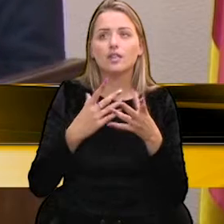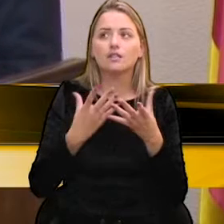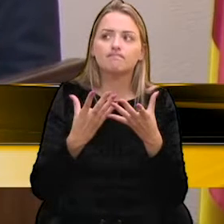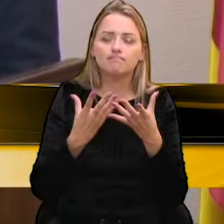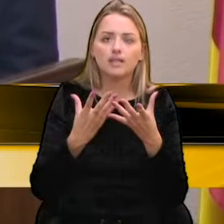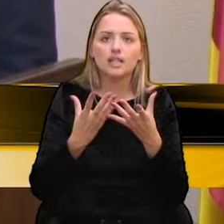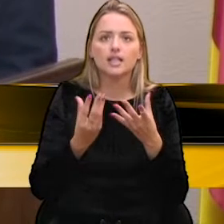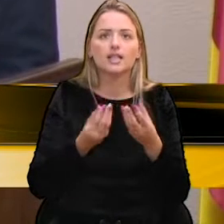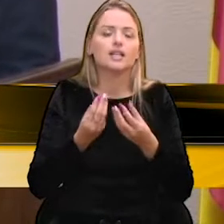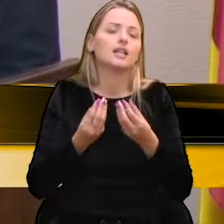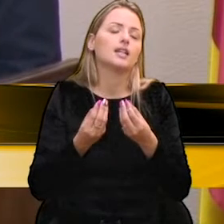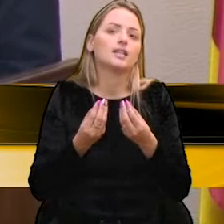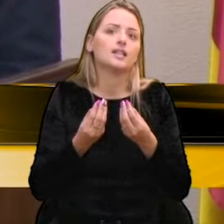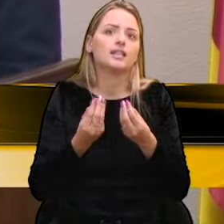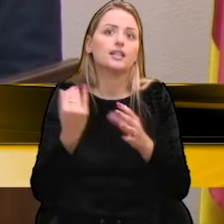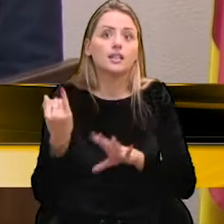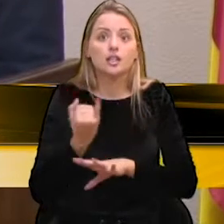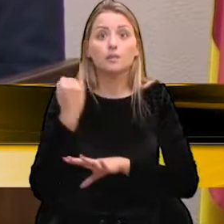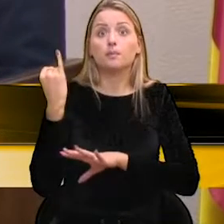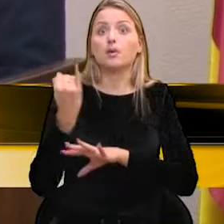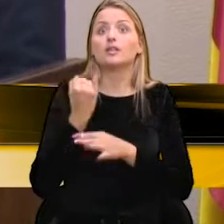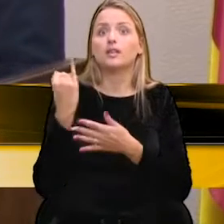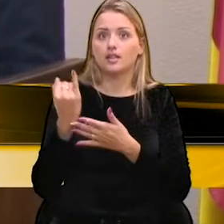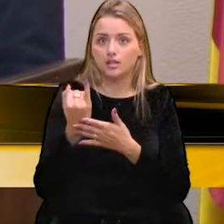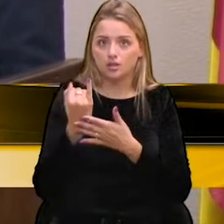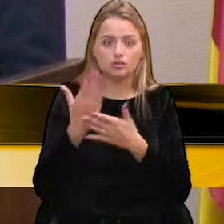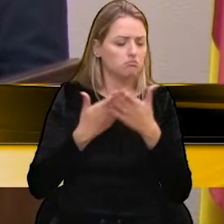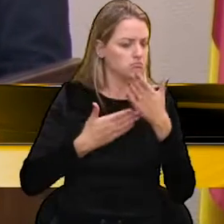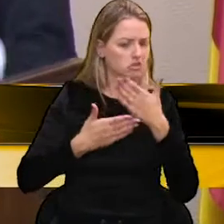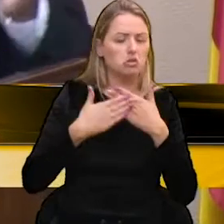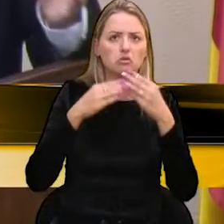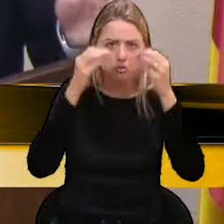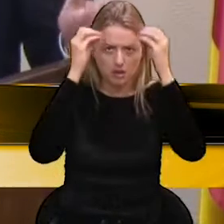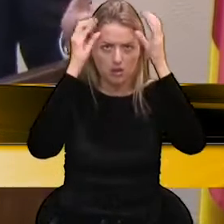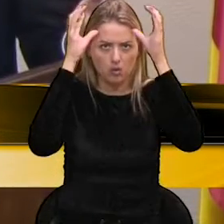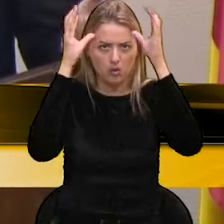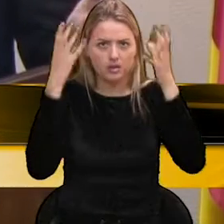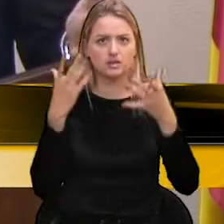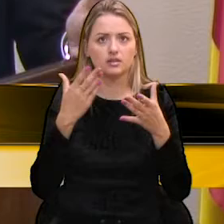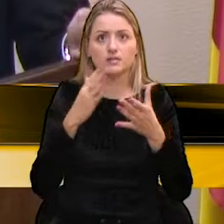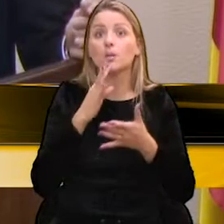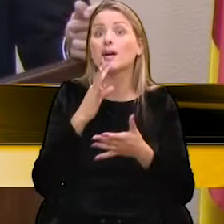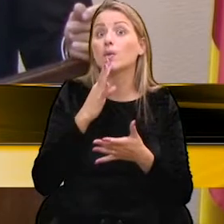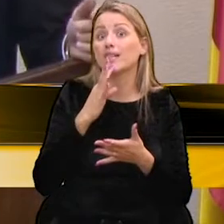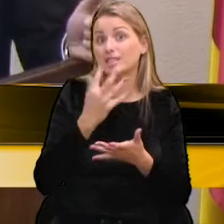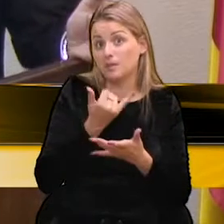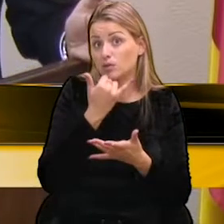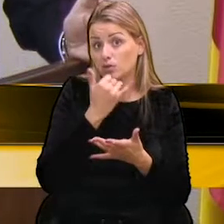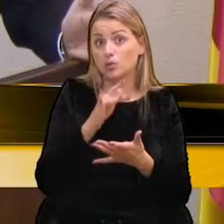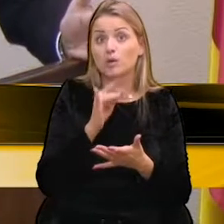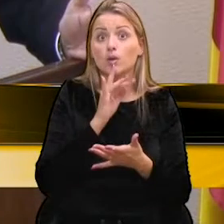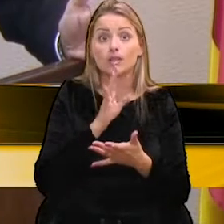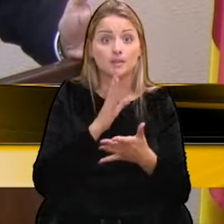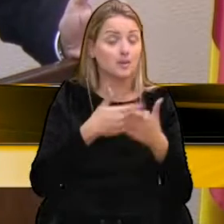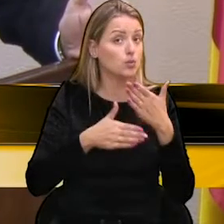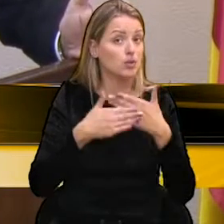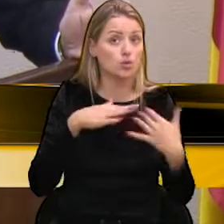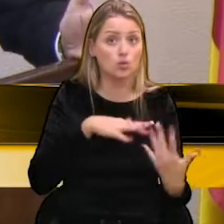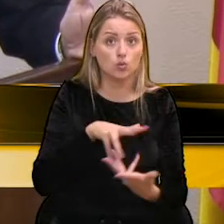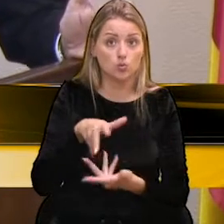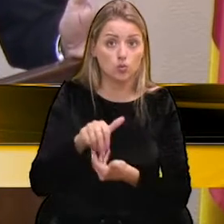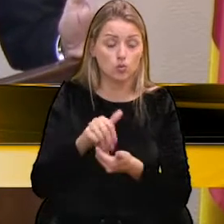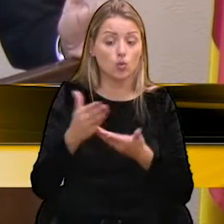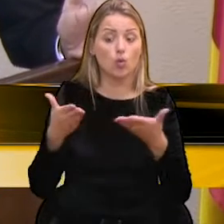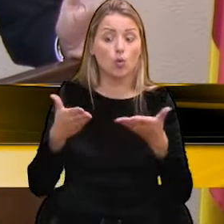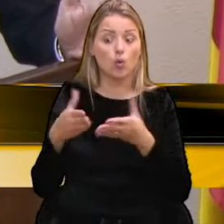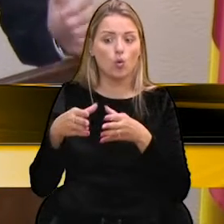importância crescente hoje a nível mundial. No campo econômico, a gente sabe que o turismo hoje é uma atividade